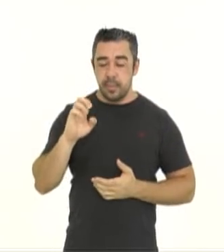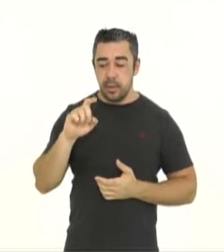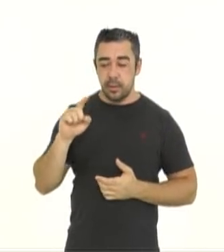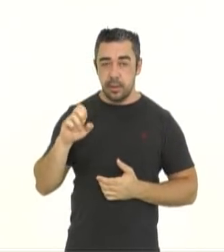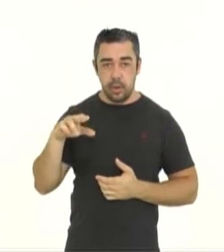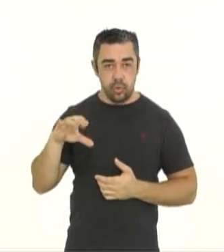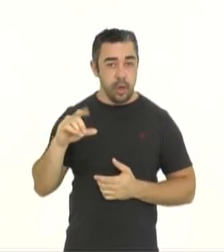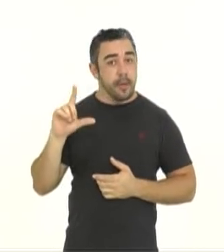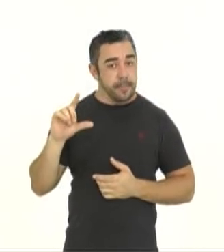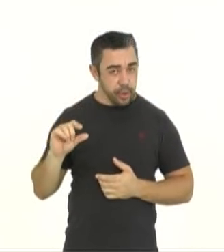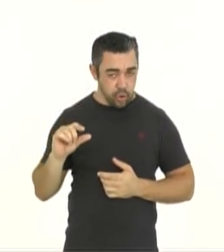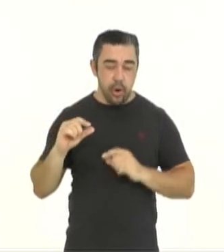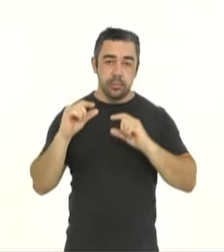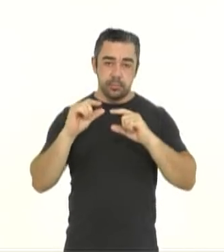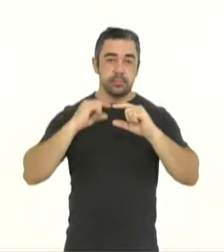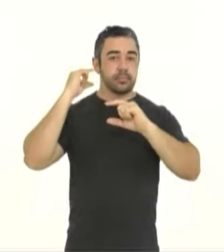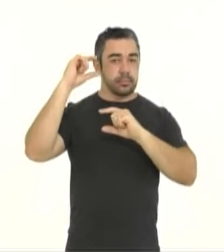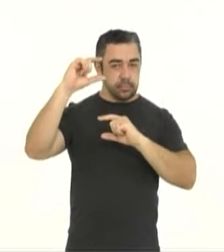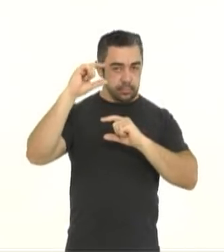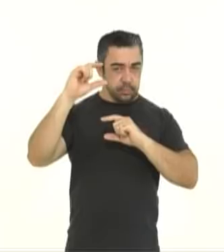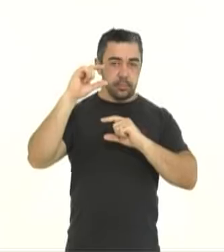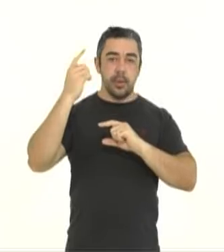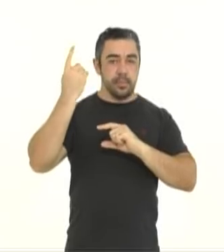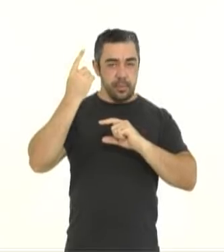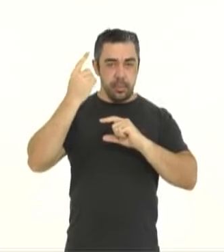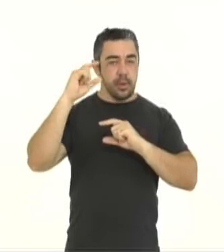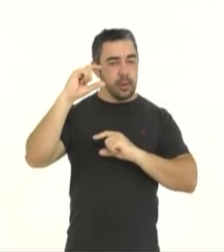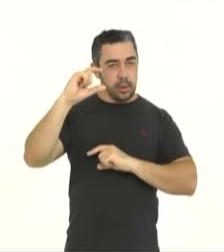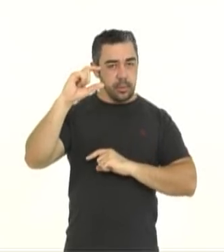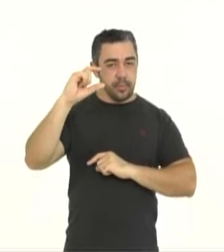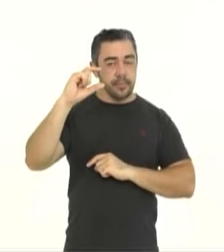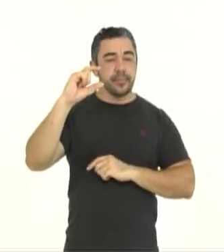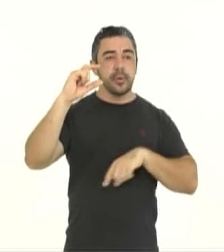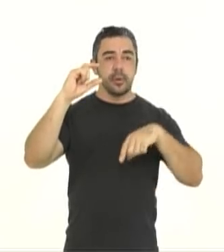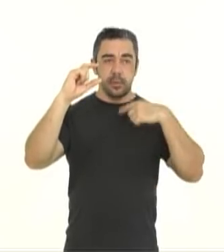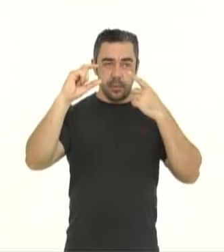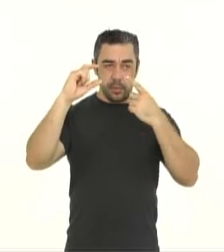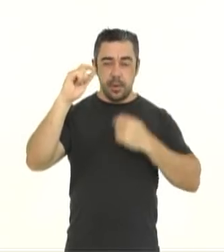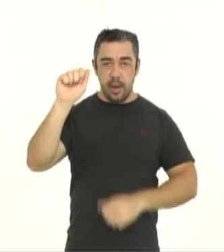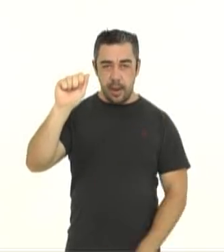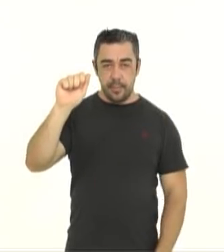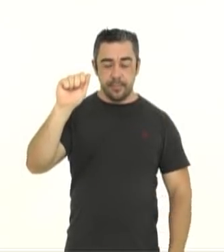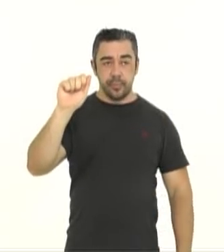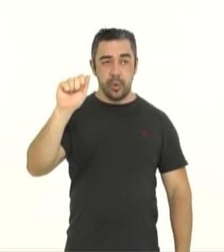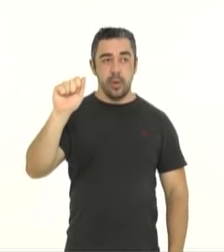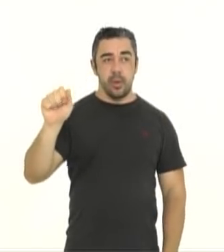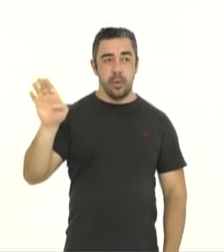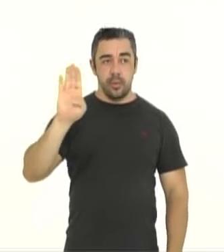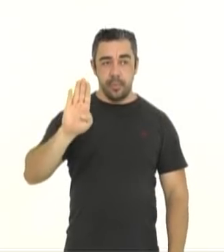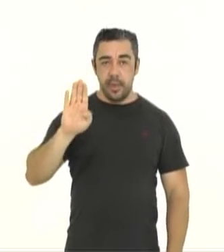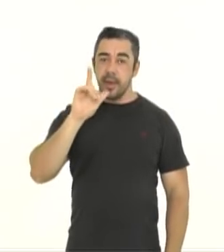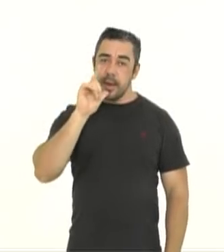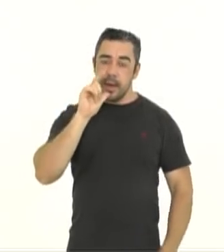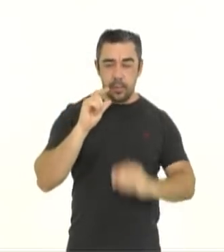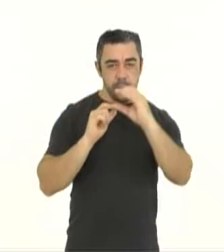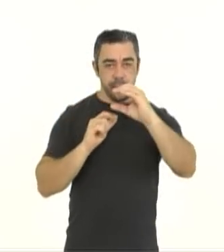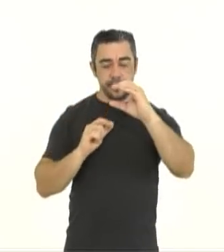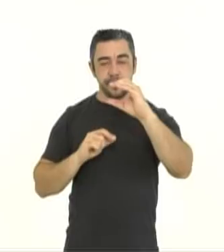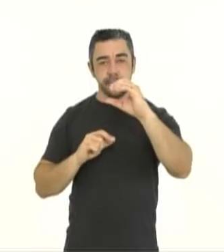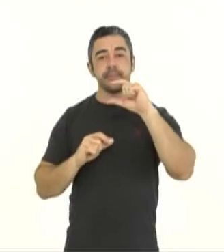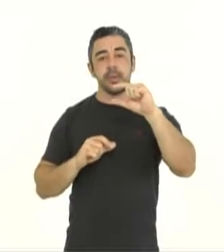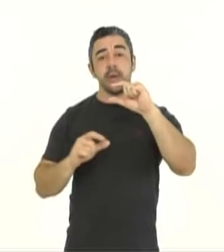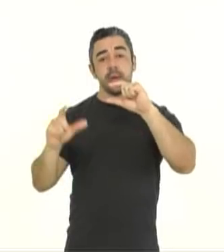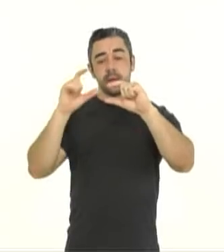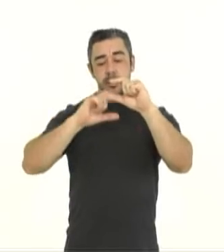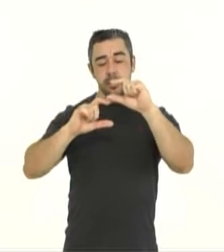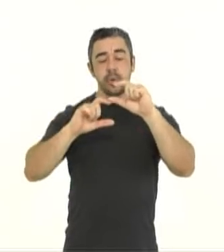denso, segundo o valor da tabela aqui, ele fica mais na superfície, então, na letra A. E o clorofórmio é o mais